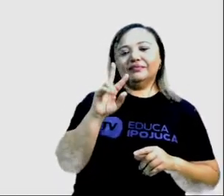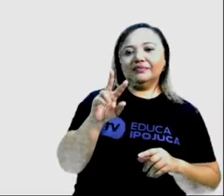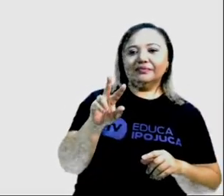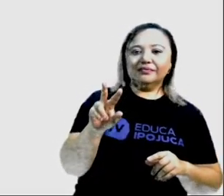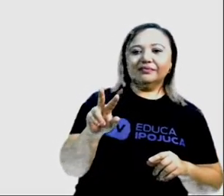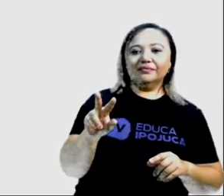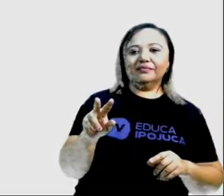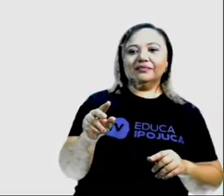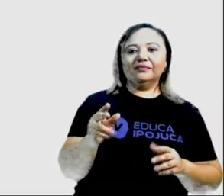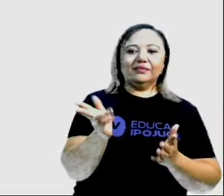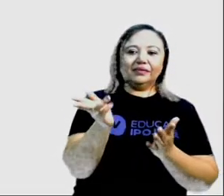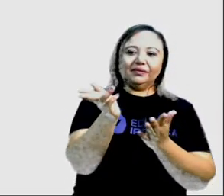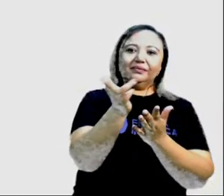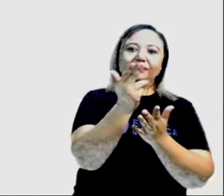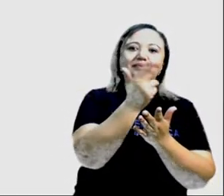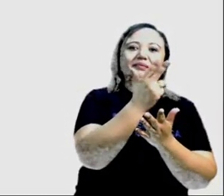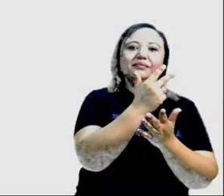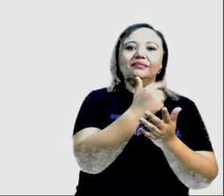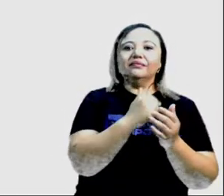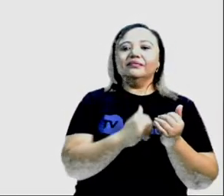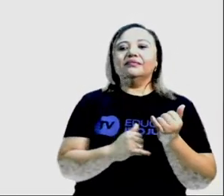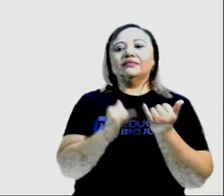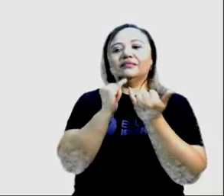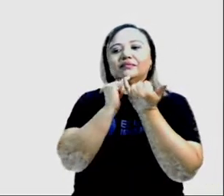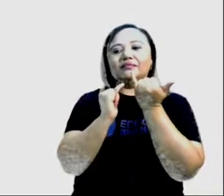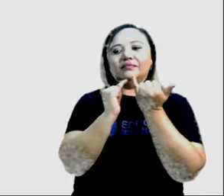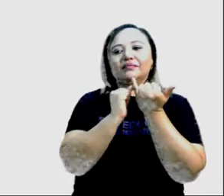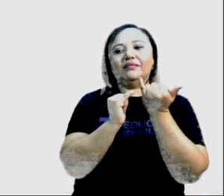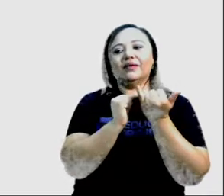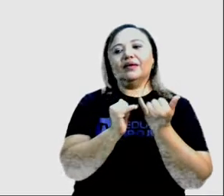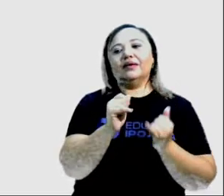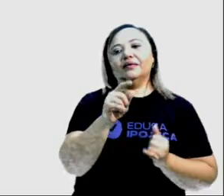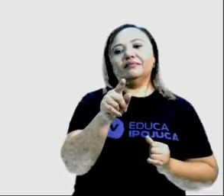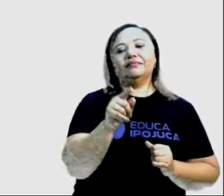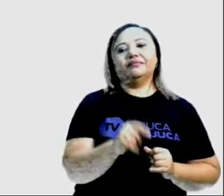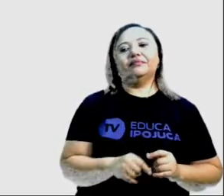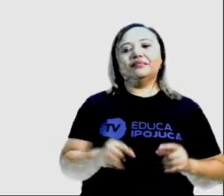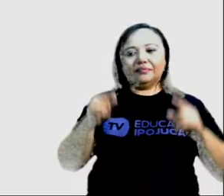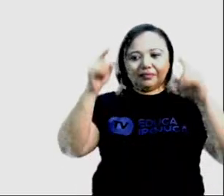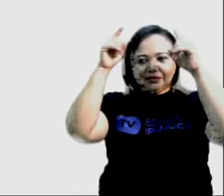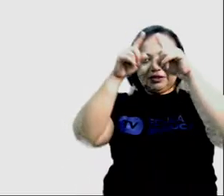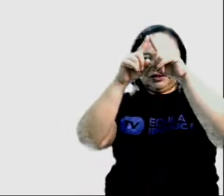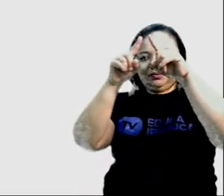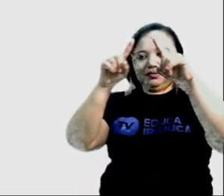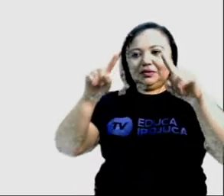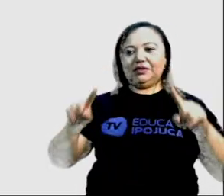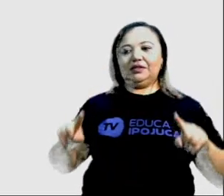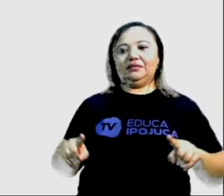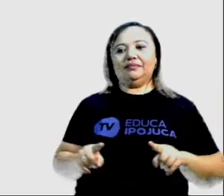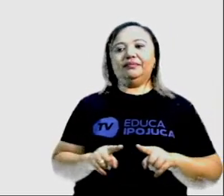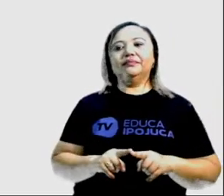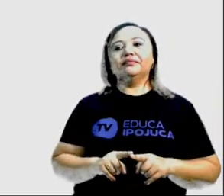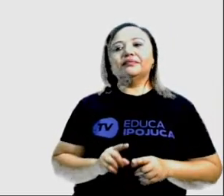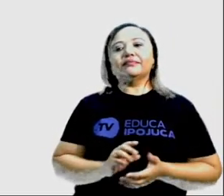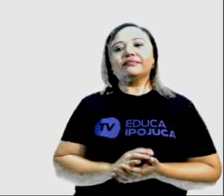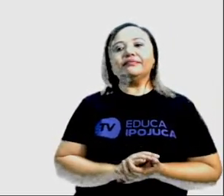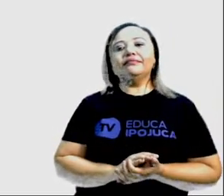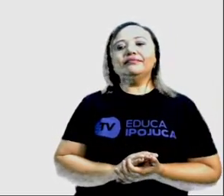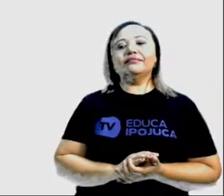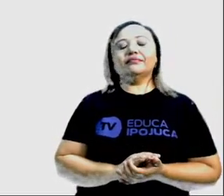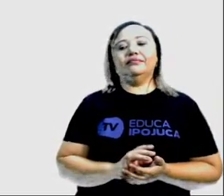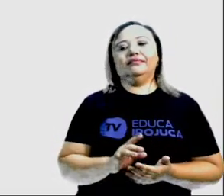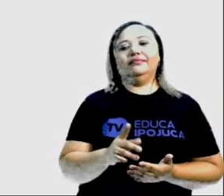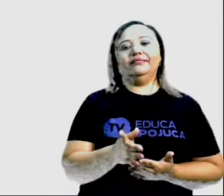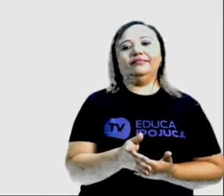e fizer o contorno, ele tem o contorno de um triângulo. Ele bem machucadinho, tá certo? Porque tem que